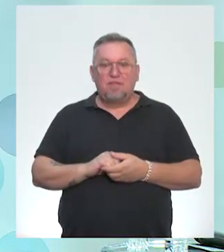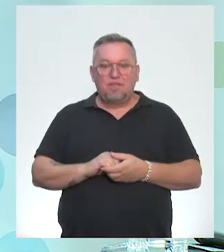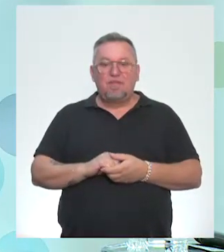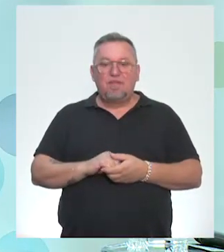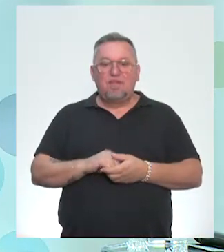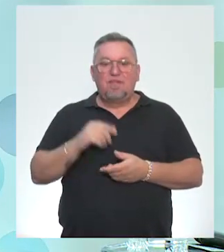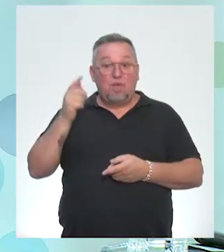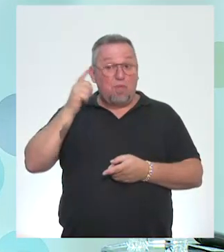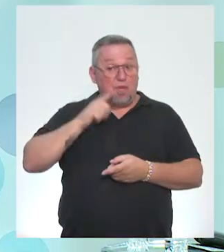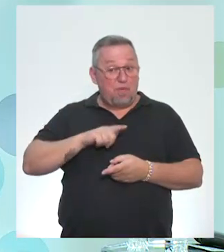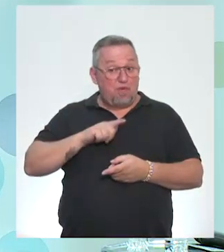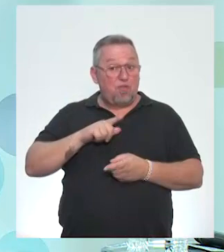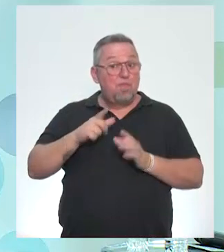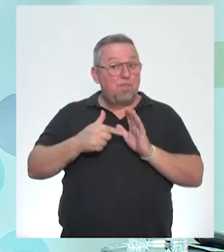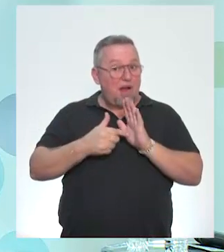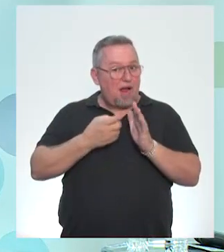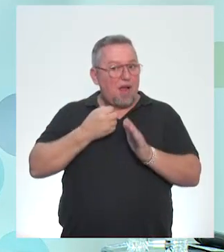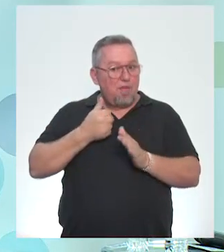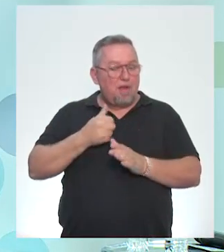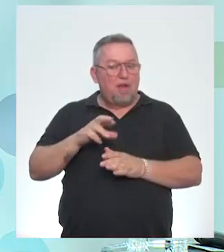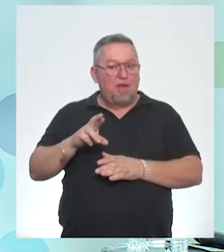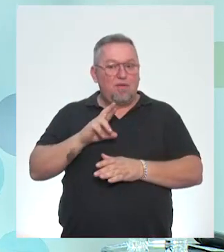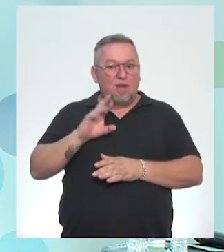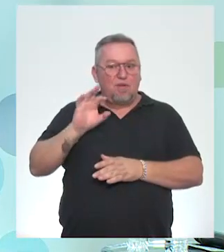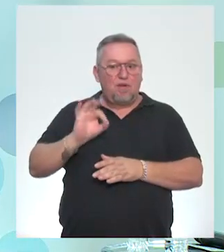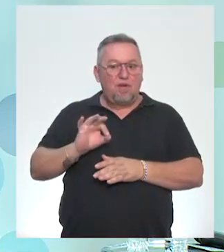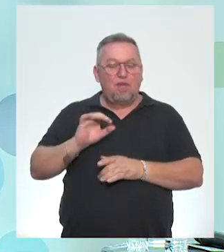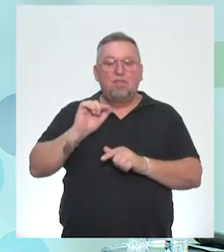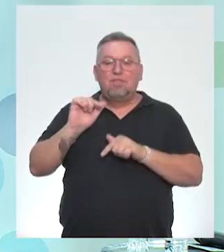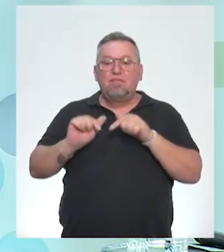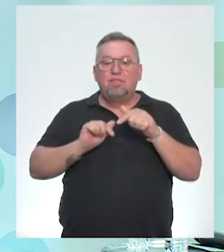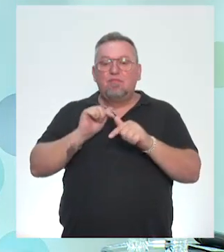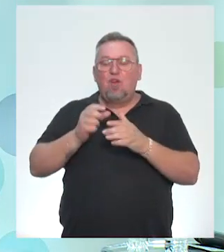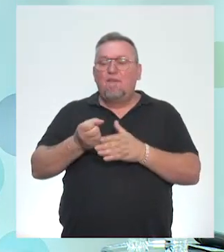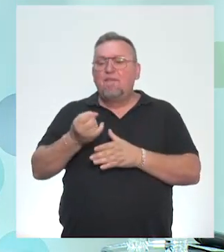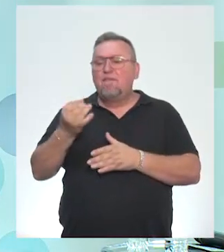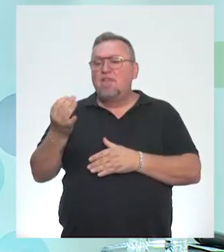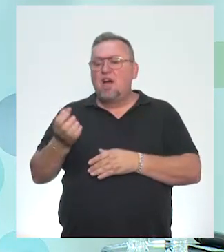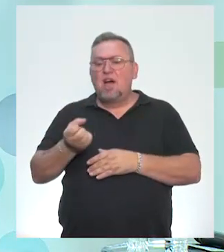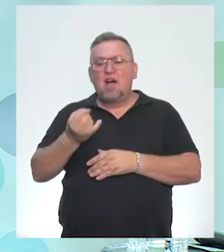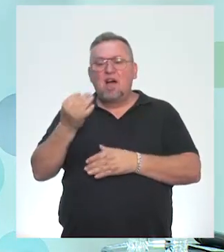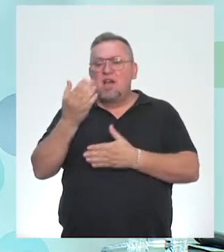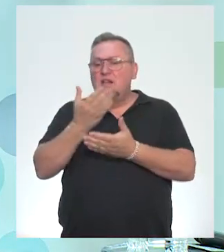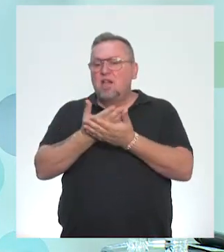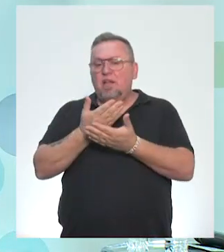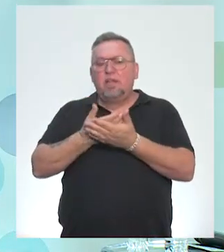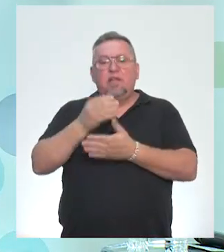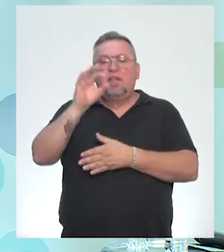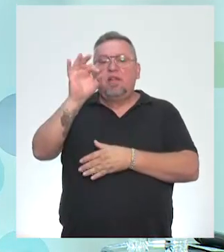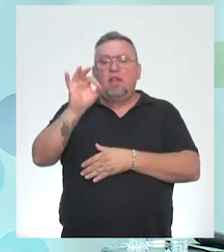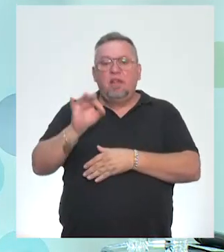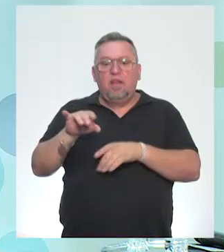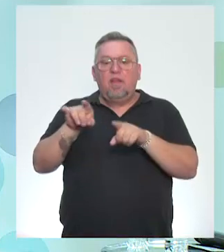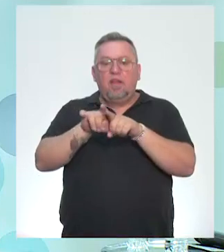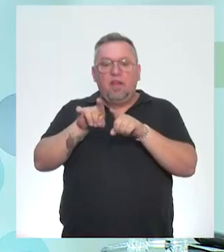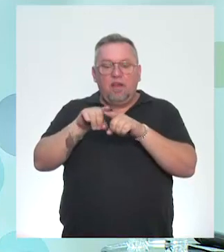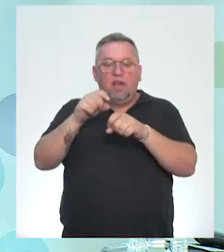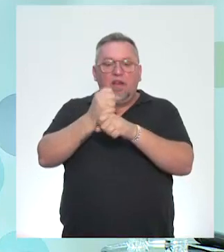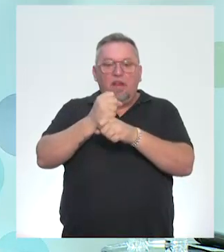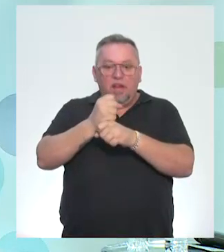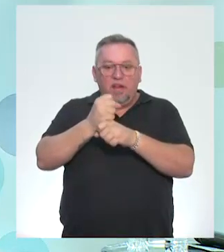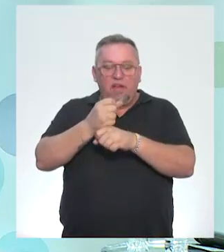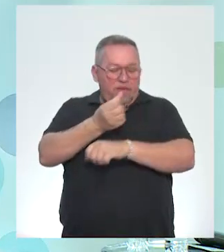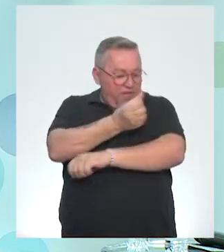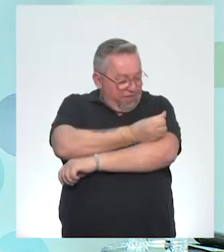Vamos repetir bem, frisar bem essa ideia. A gente já trabalhou muitas aulas de porcentagem aqui nos anos finais,